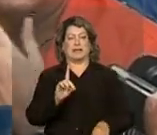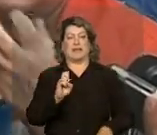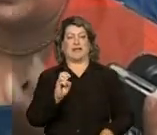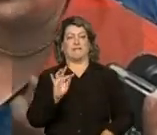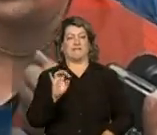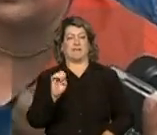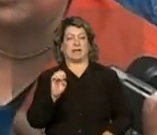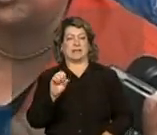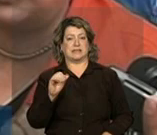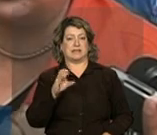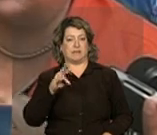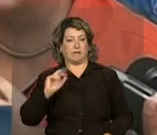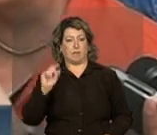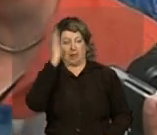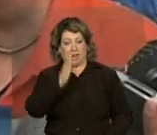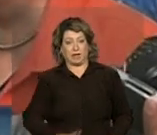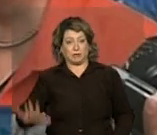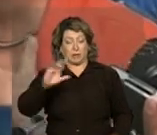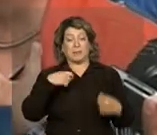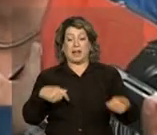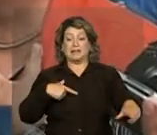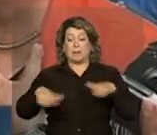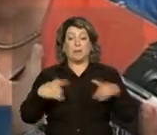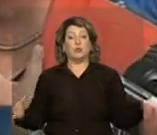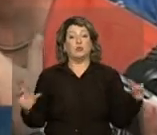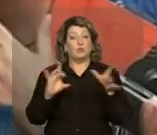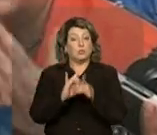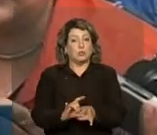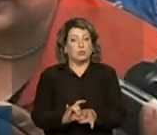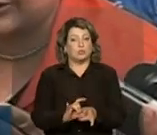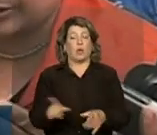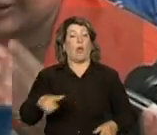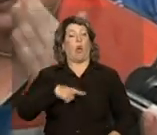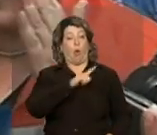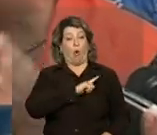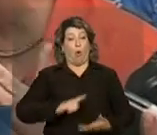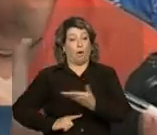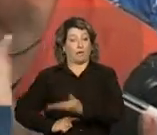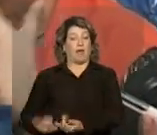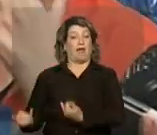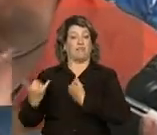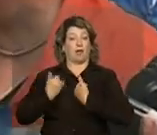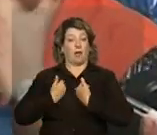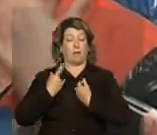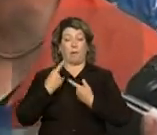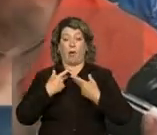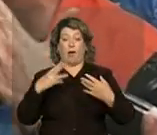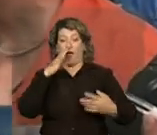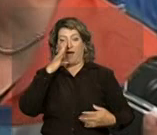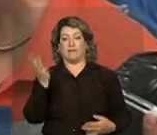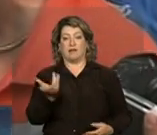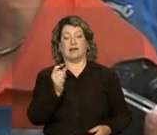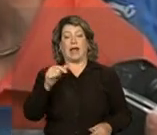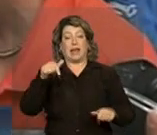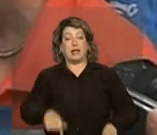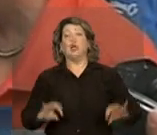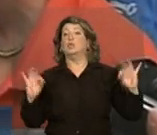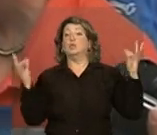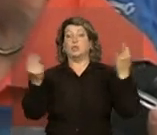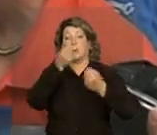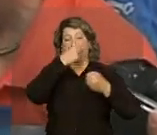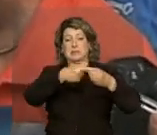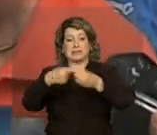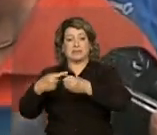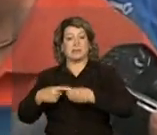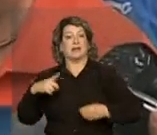nacional têm de estar atuando junto. O governador me deu uma notícia fantástica. Aqui, todos os municípios têm...